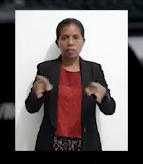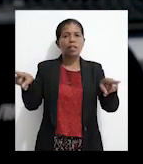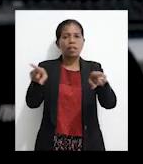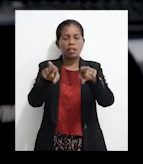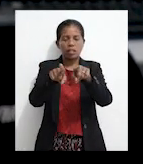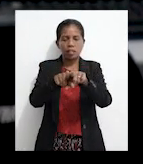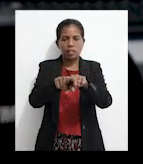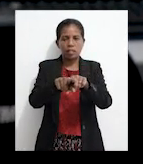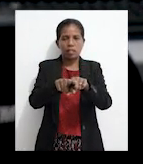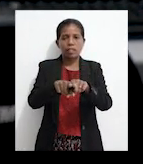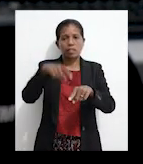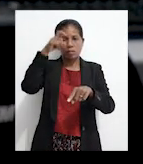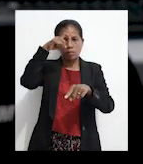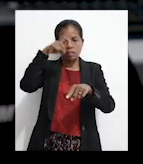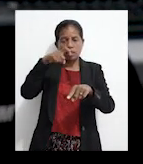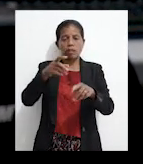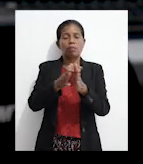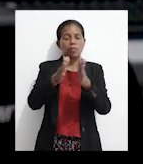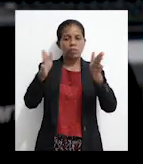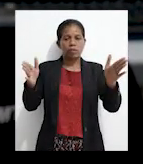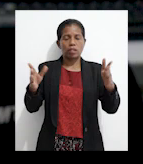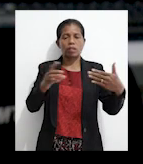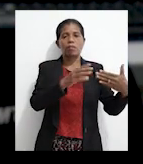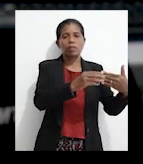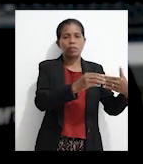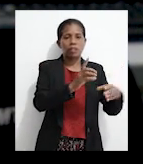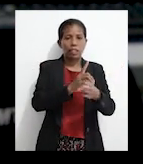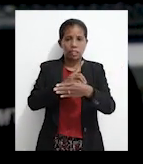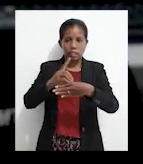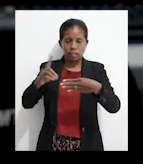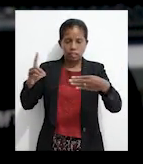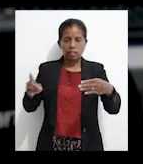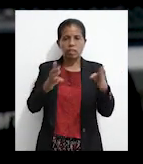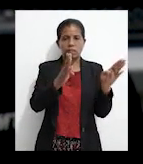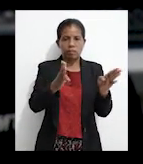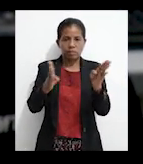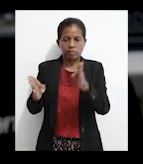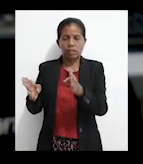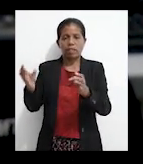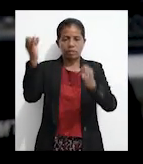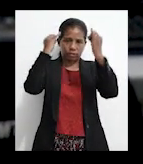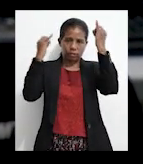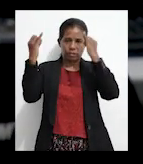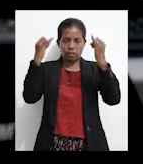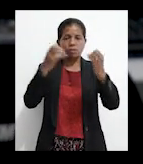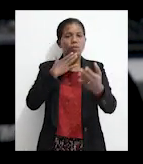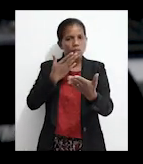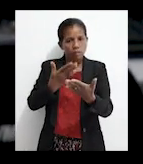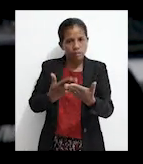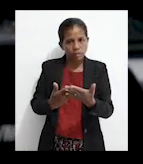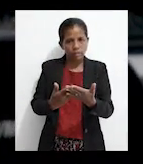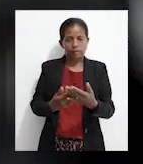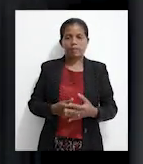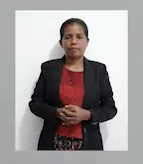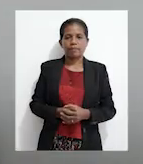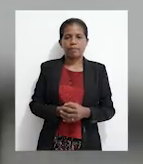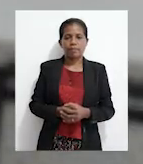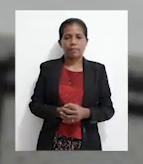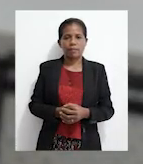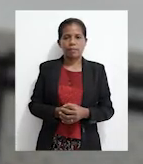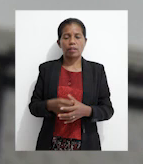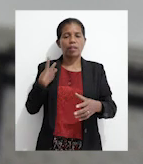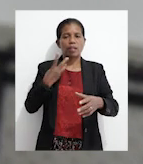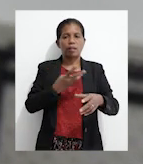ne sang challenge po tida ma iya Direção Rasik. Kode bele a prepara informasau nebe mak dia klutang no akurado klutang.